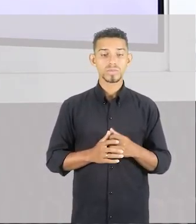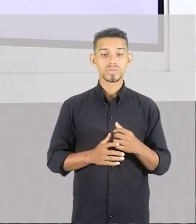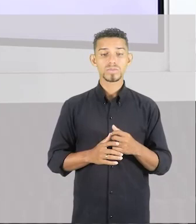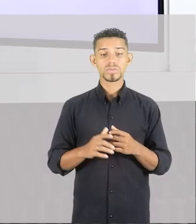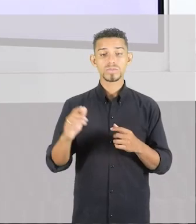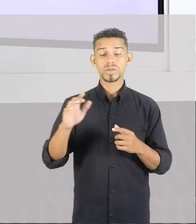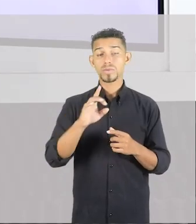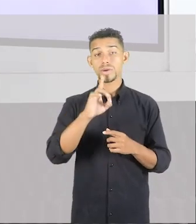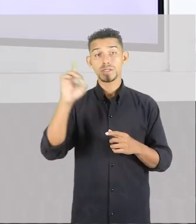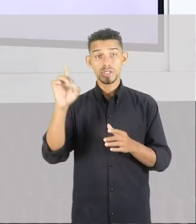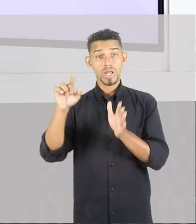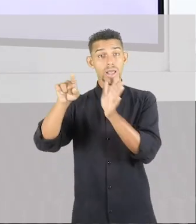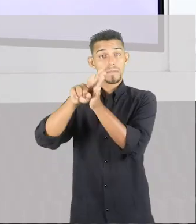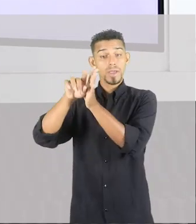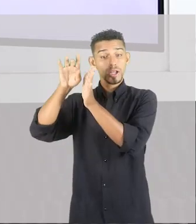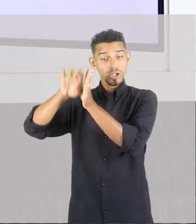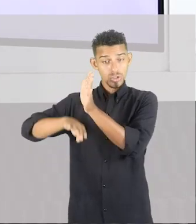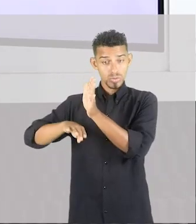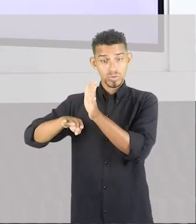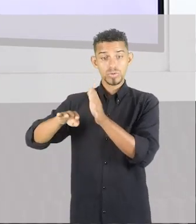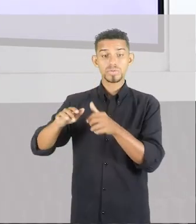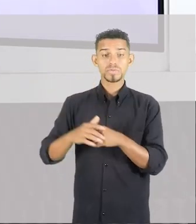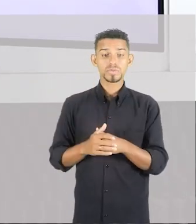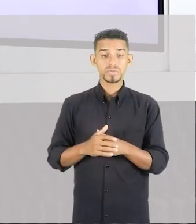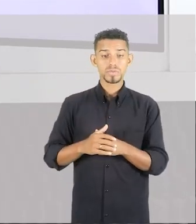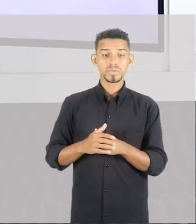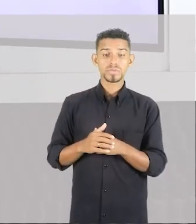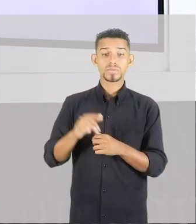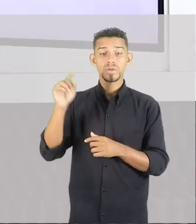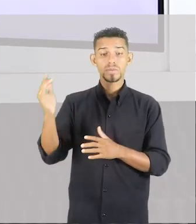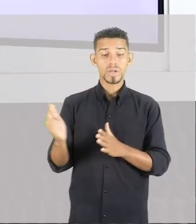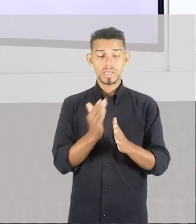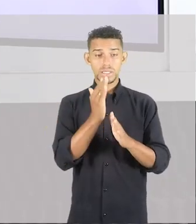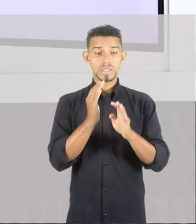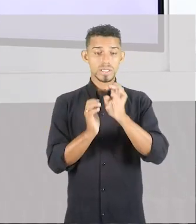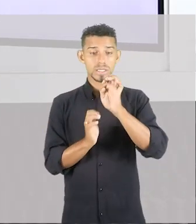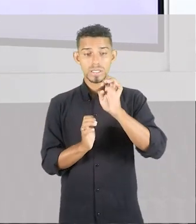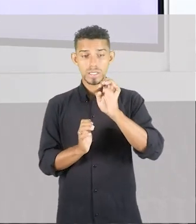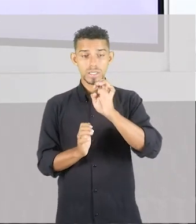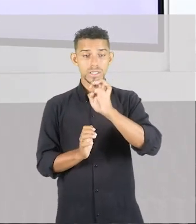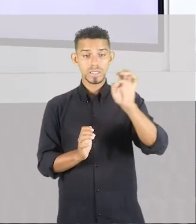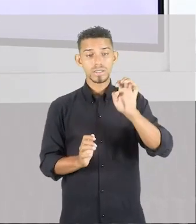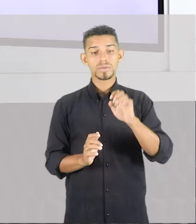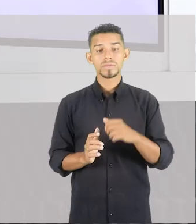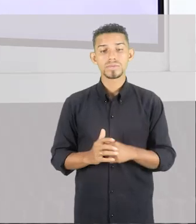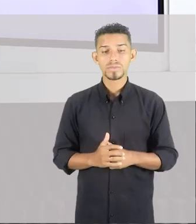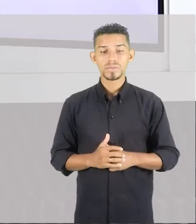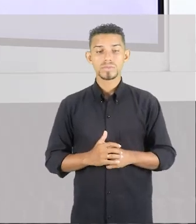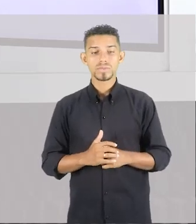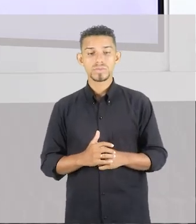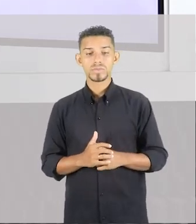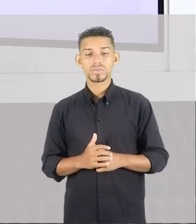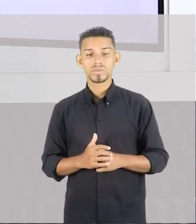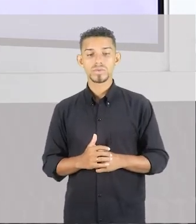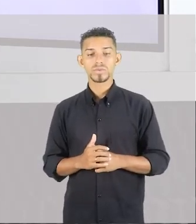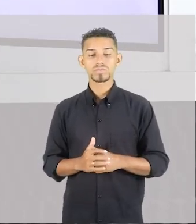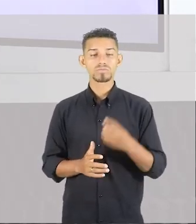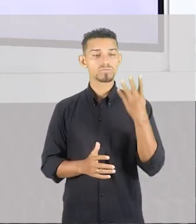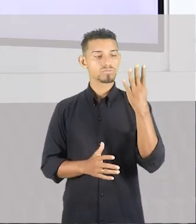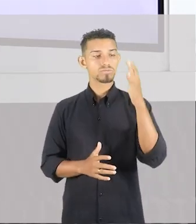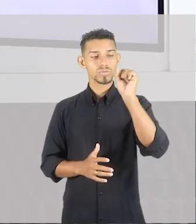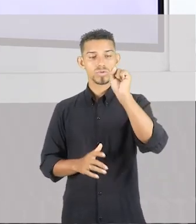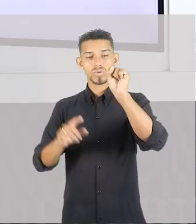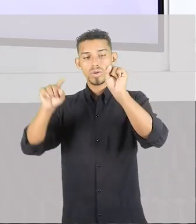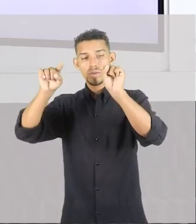vírgula vai para a direita, diminui valores no expoente. Quando vai para a esquerda, aumenta valores no expoente. Então, eu venho para